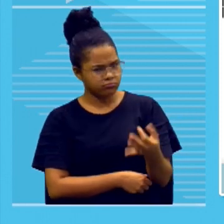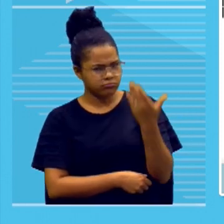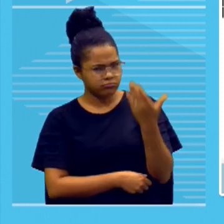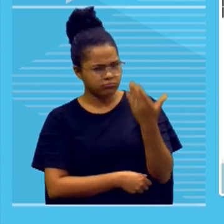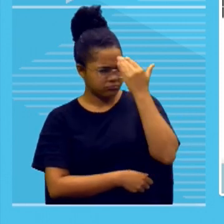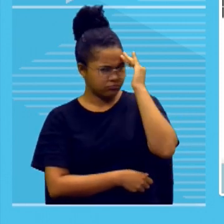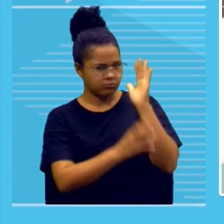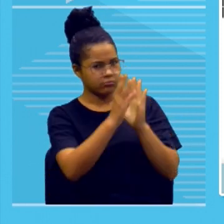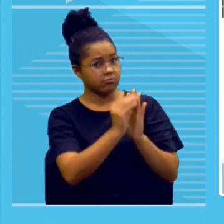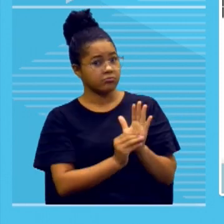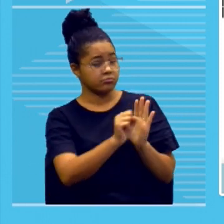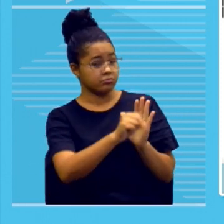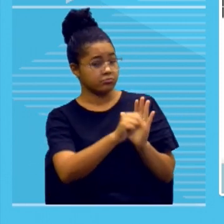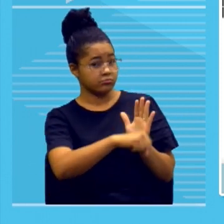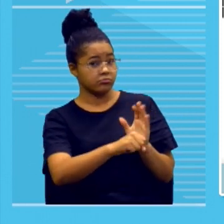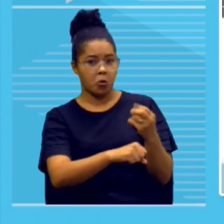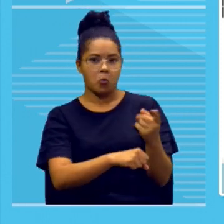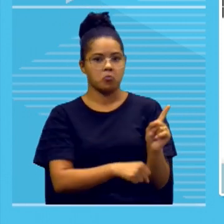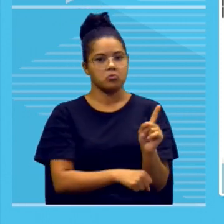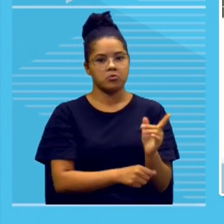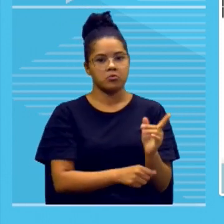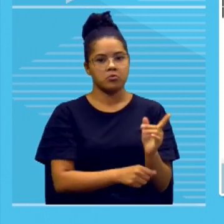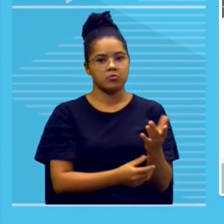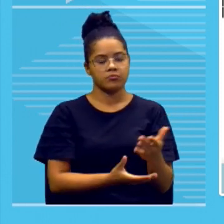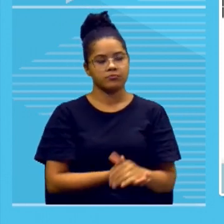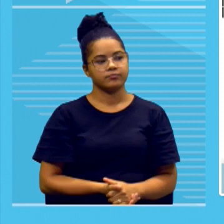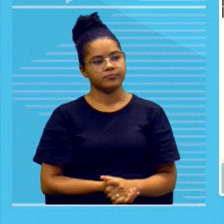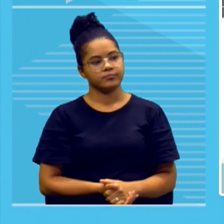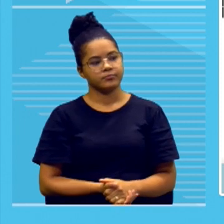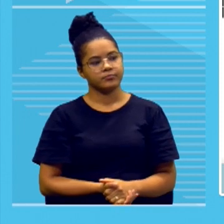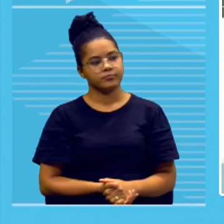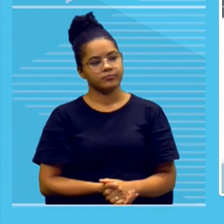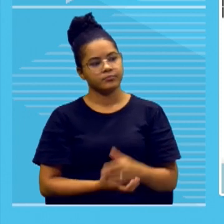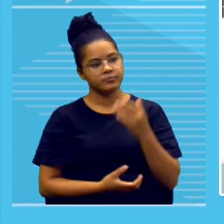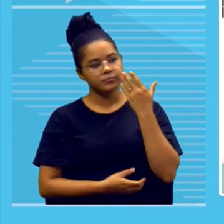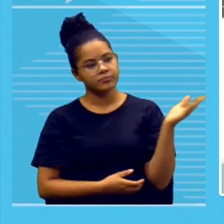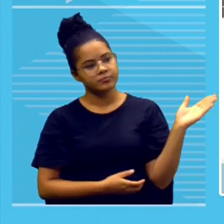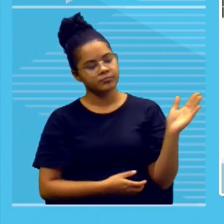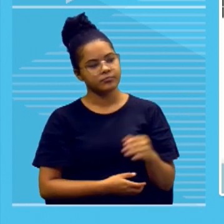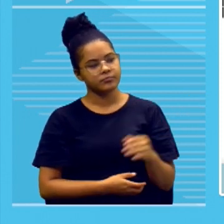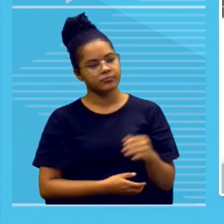não? Ó, Deus. Emanuel.